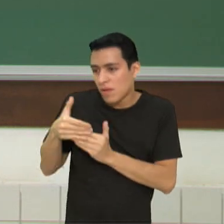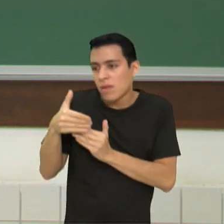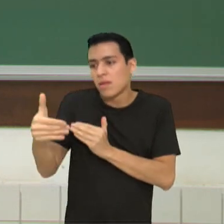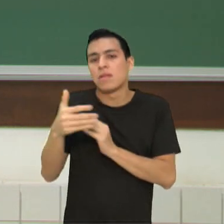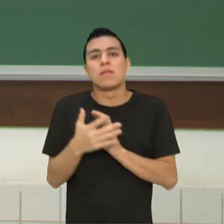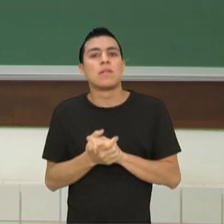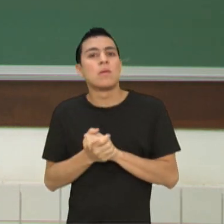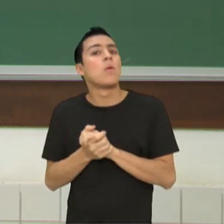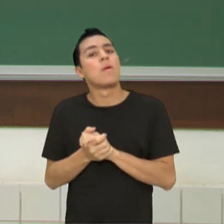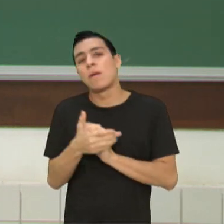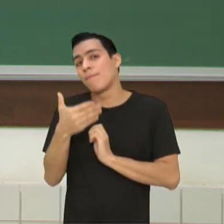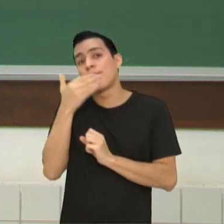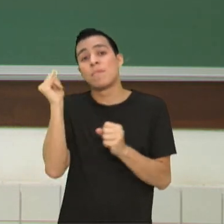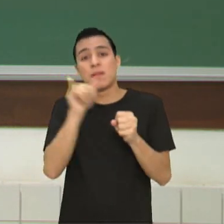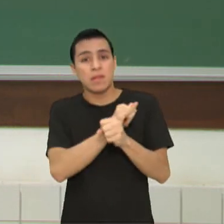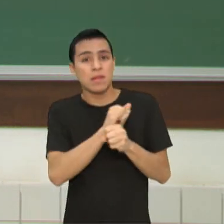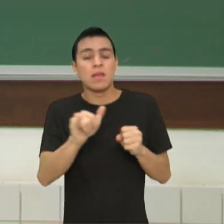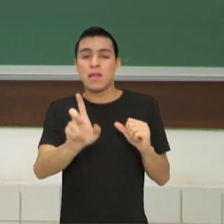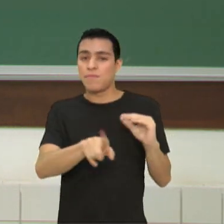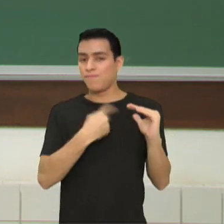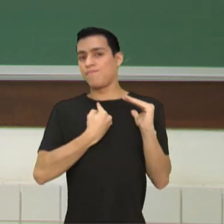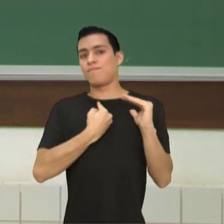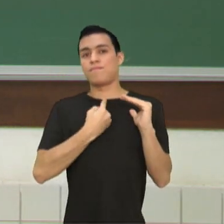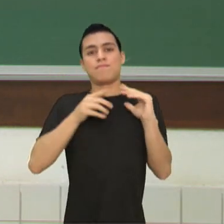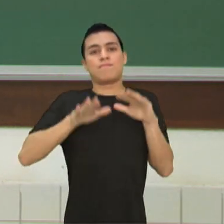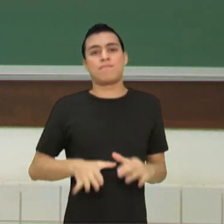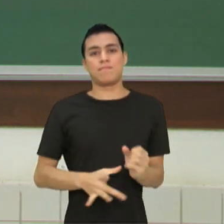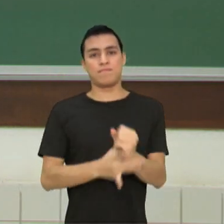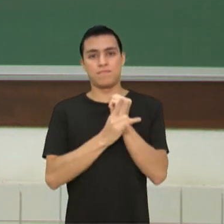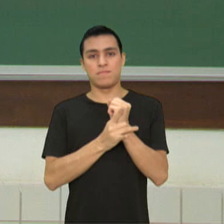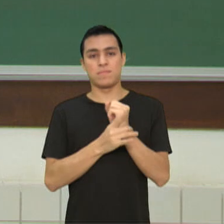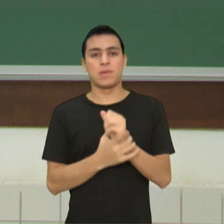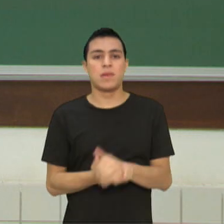Enquanto isso, a melhor medida, isolamento.